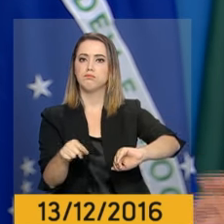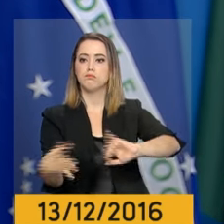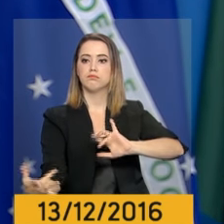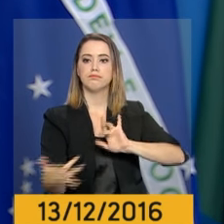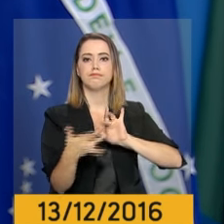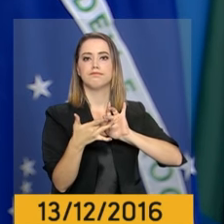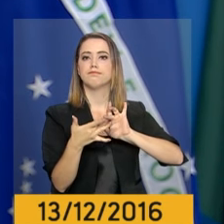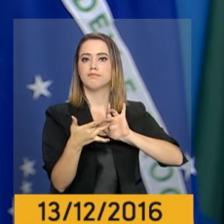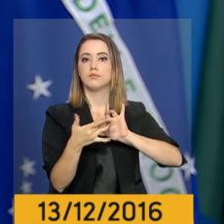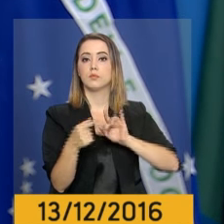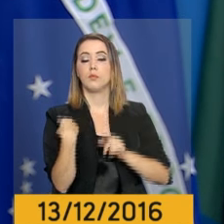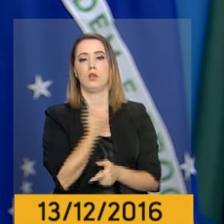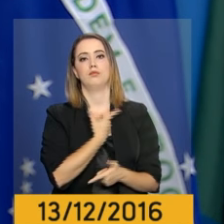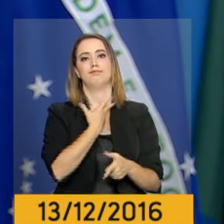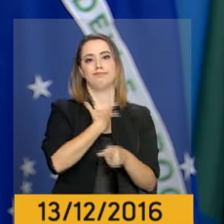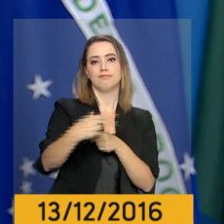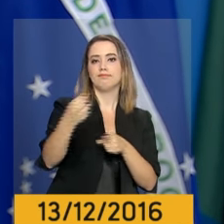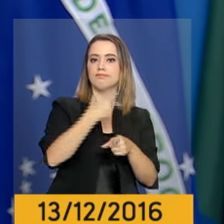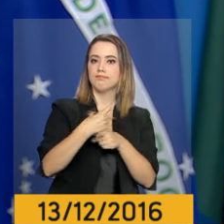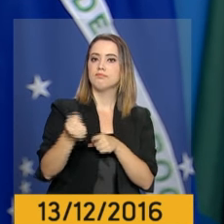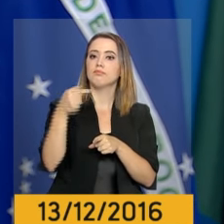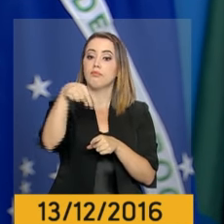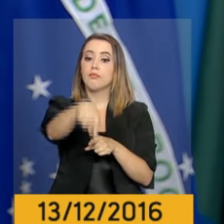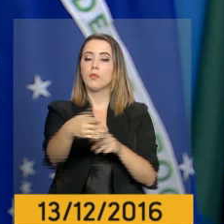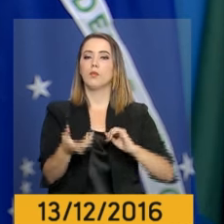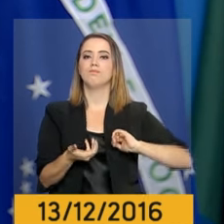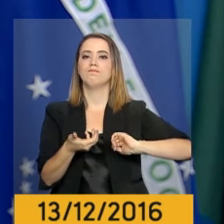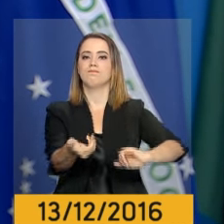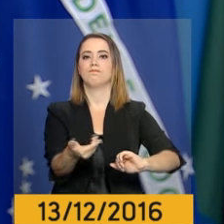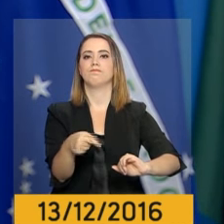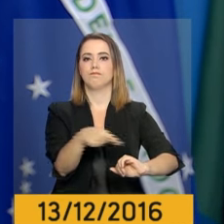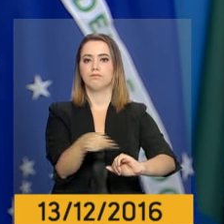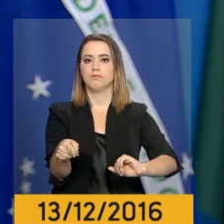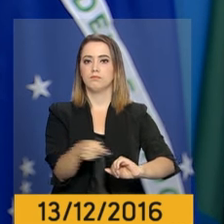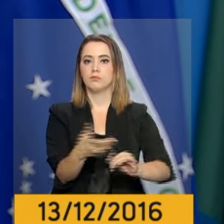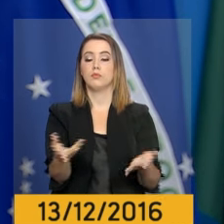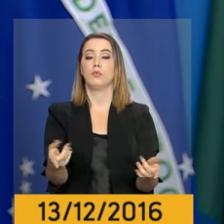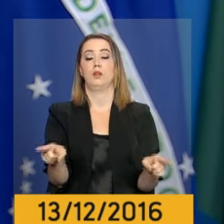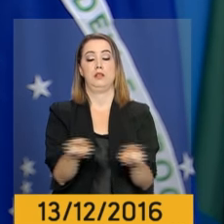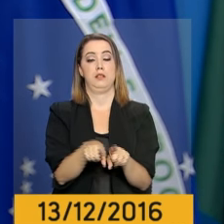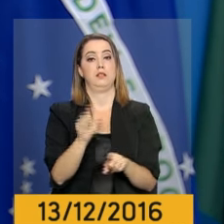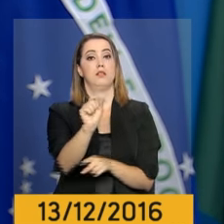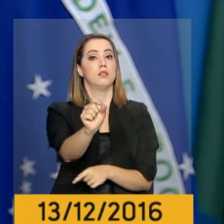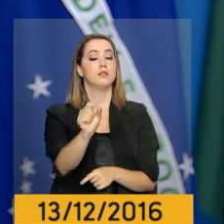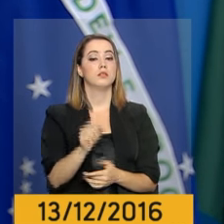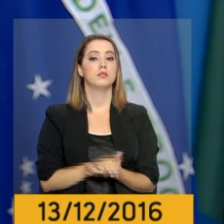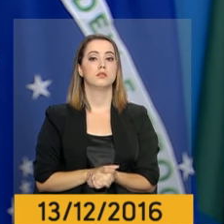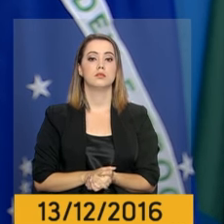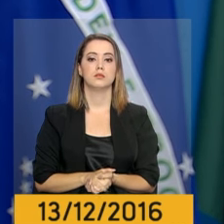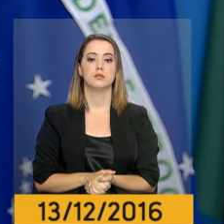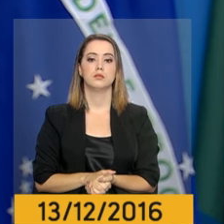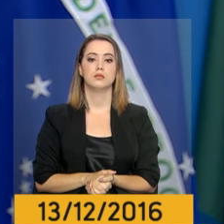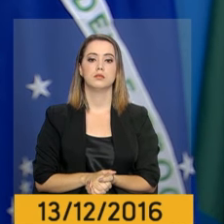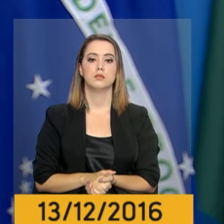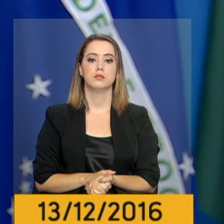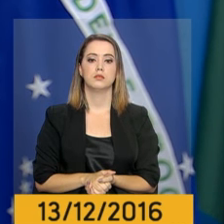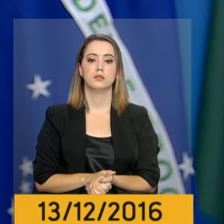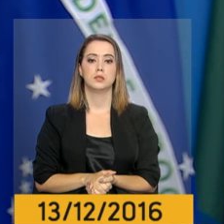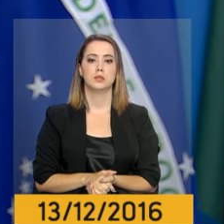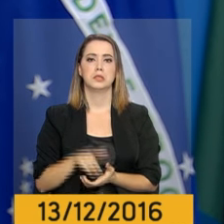vitórias que nós estamos tendo naquela casa legislativa. Há há